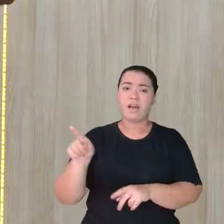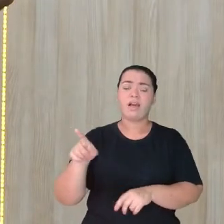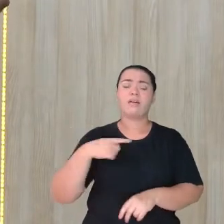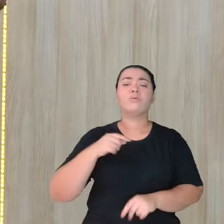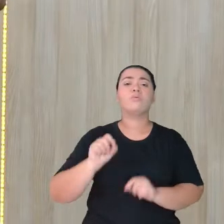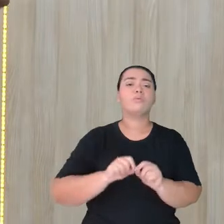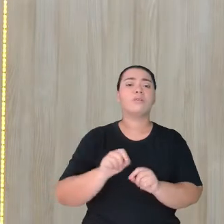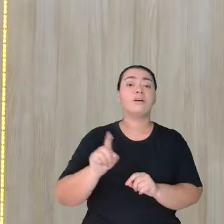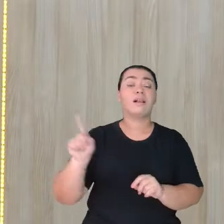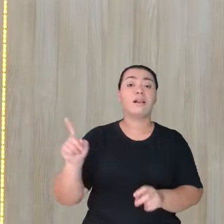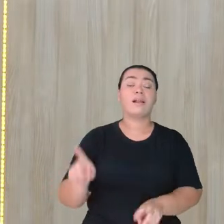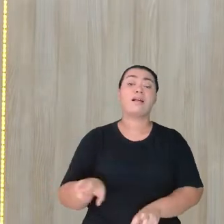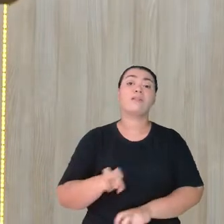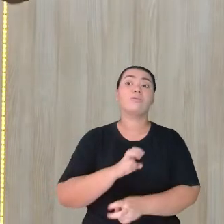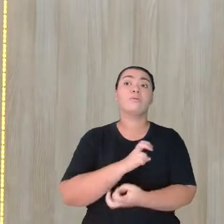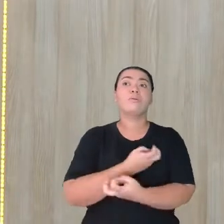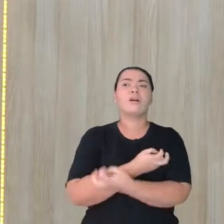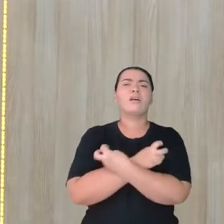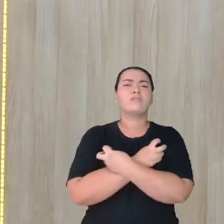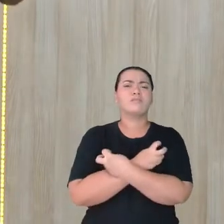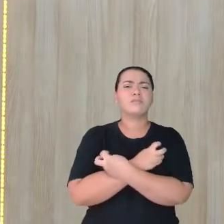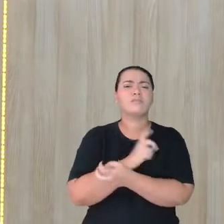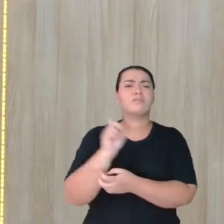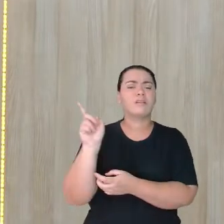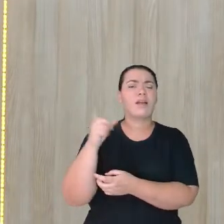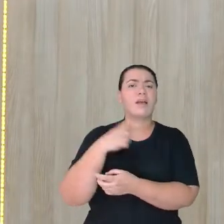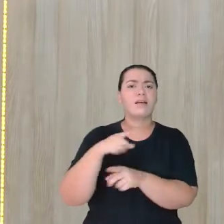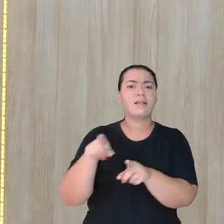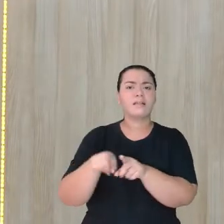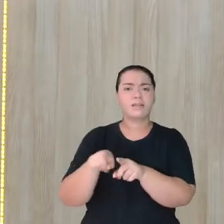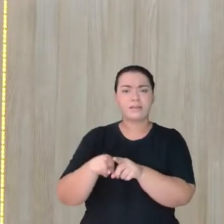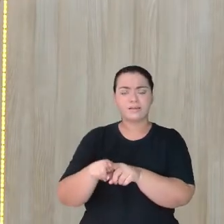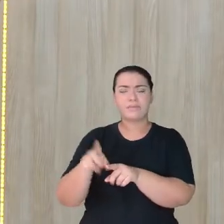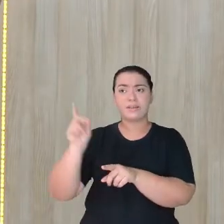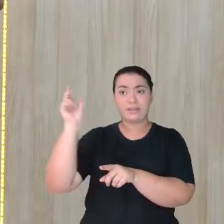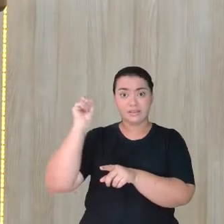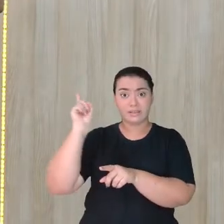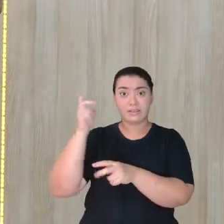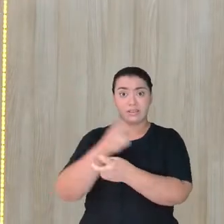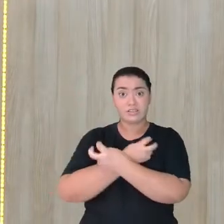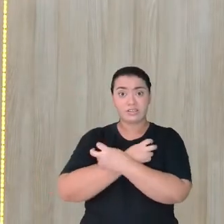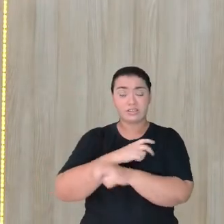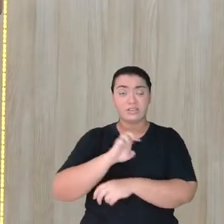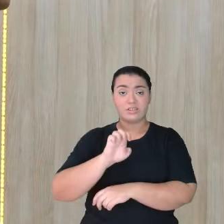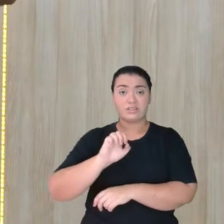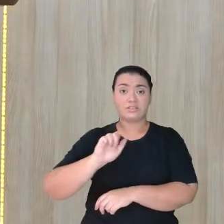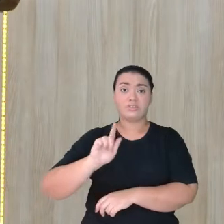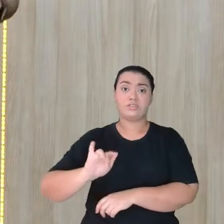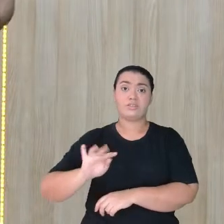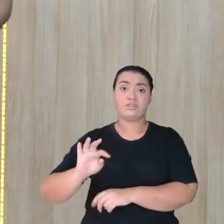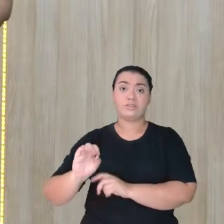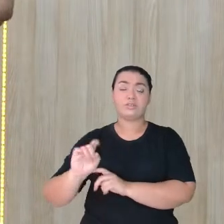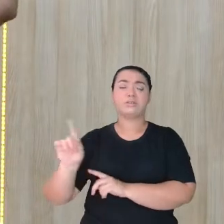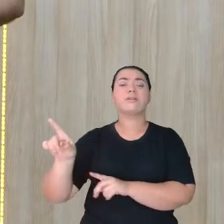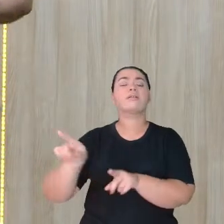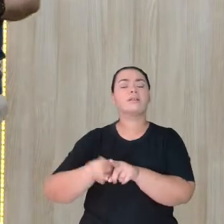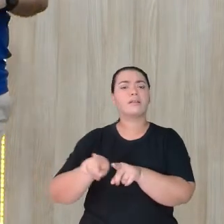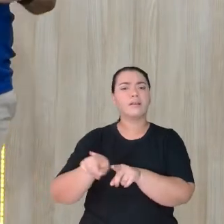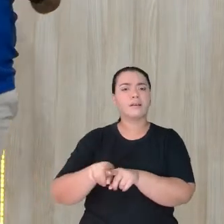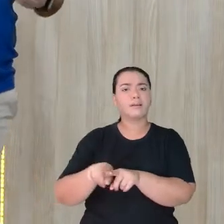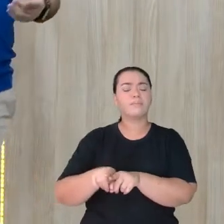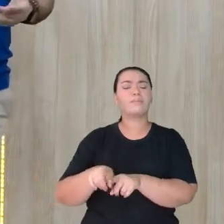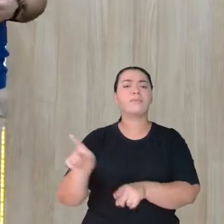No Egito Antigo, que a gente vai começar a estudar a partir das próximas aulas, a gente vai observar que existia